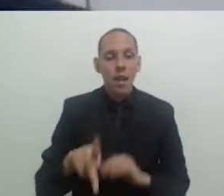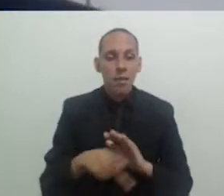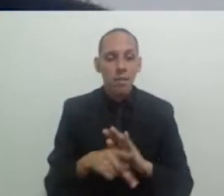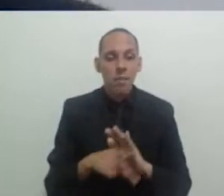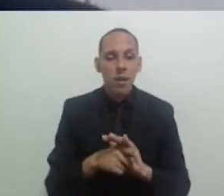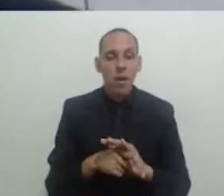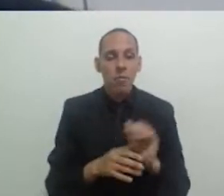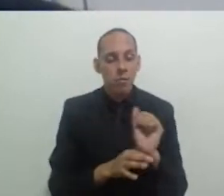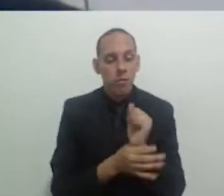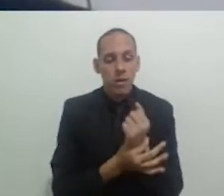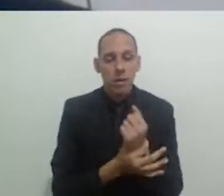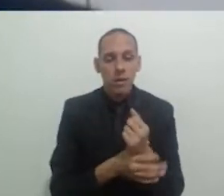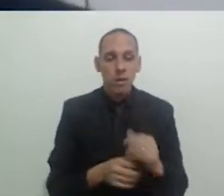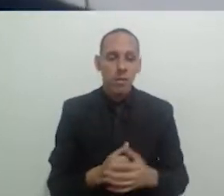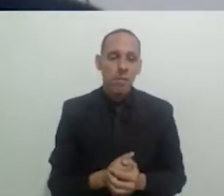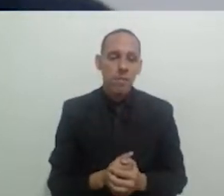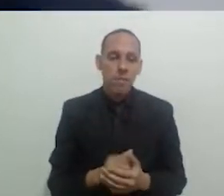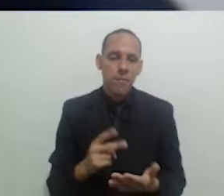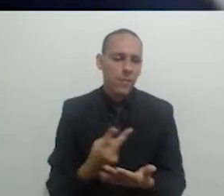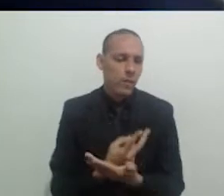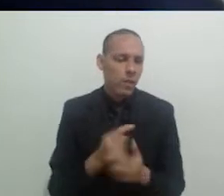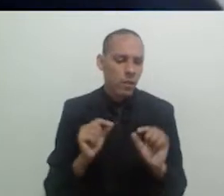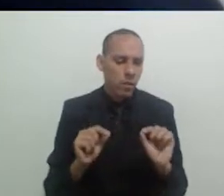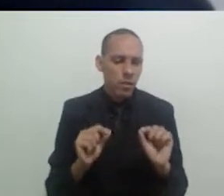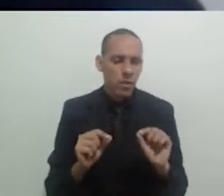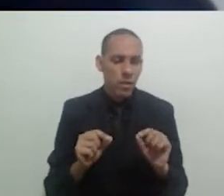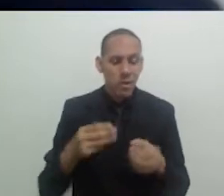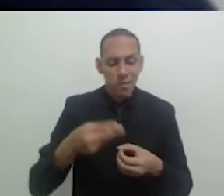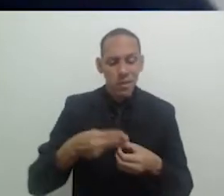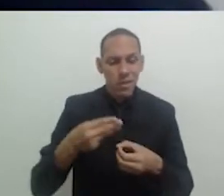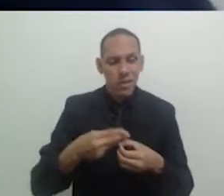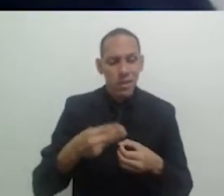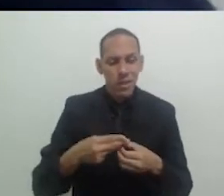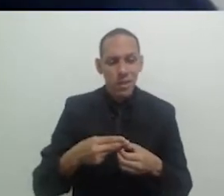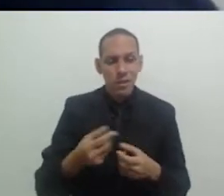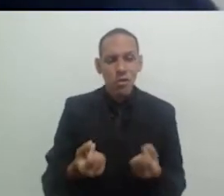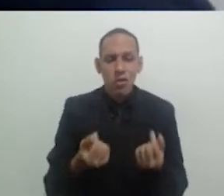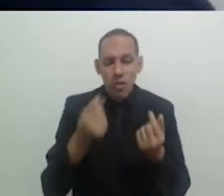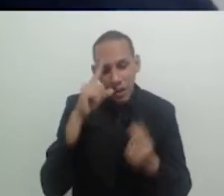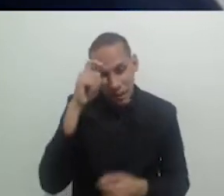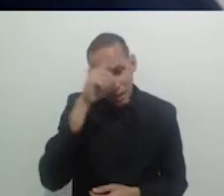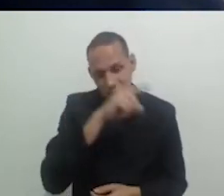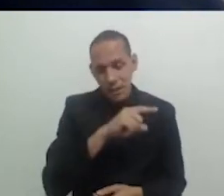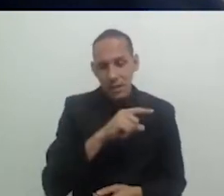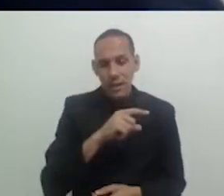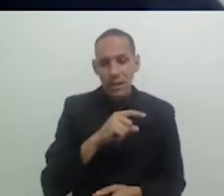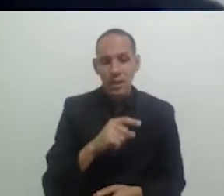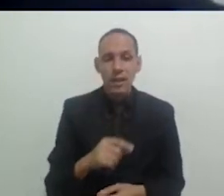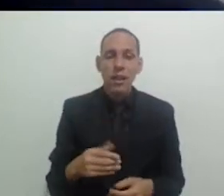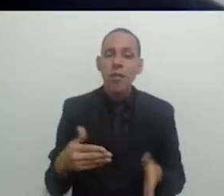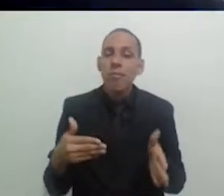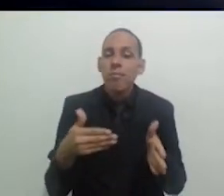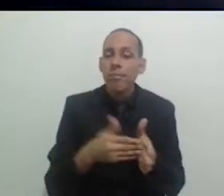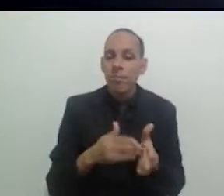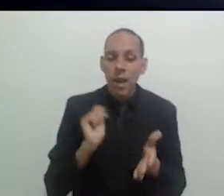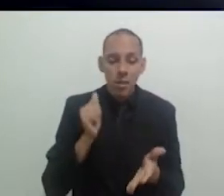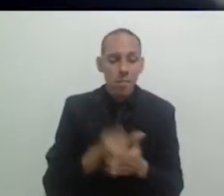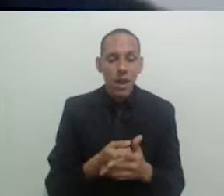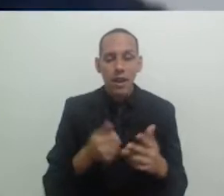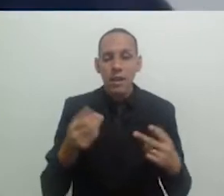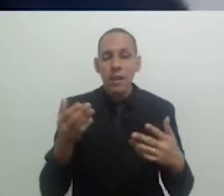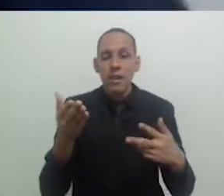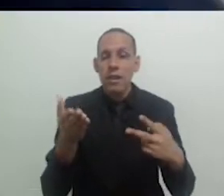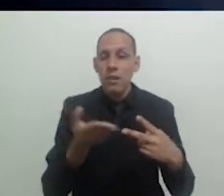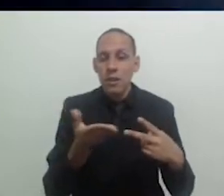Ocorre que o município, por dificuldades financeiras, suspendeu a ordem e não pagou a segunda parcela à